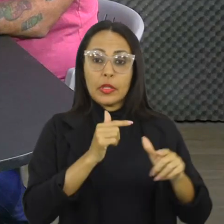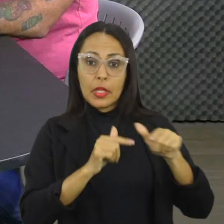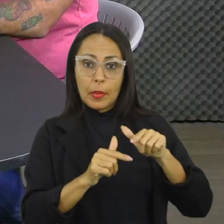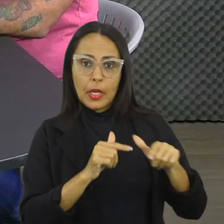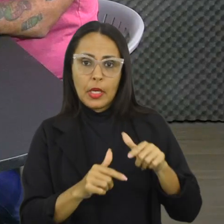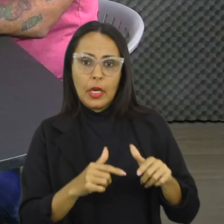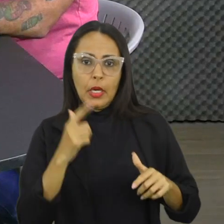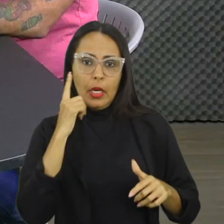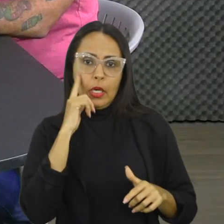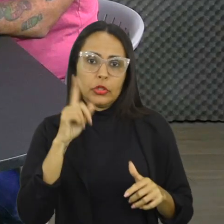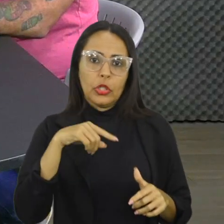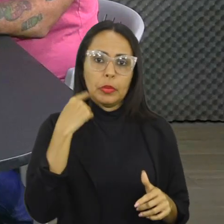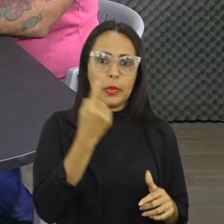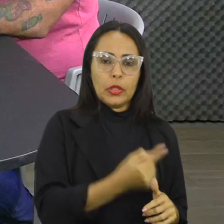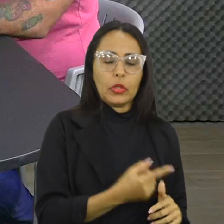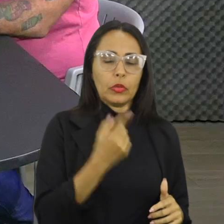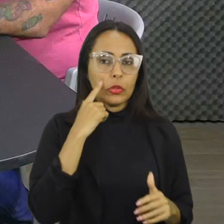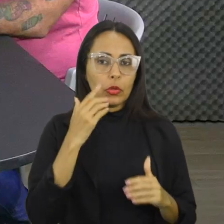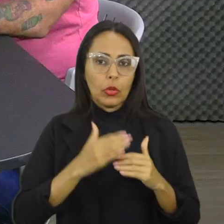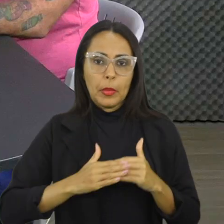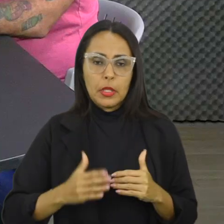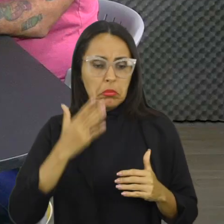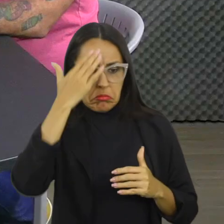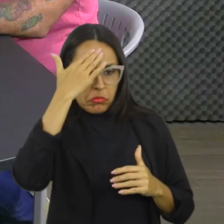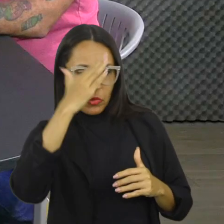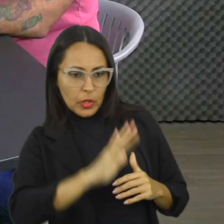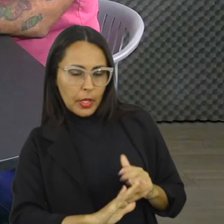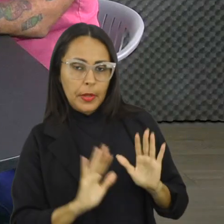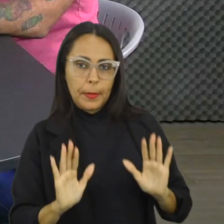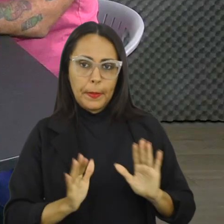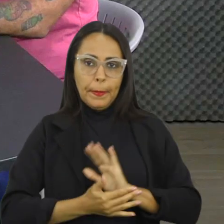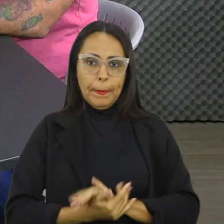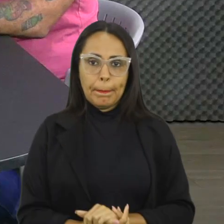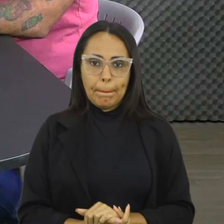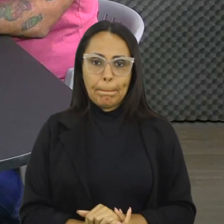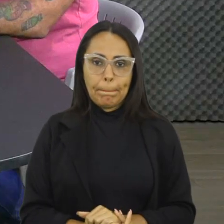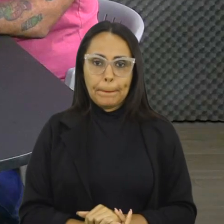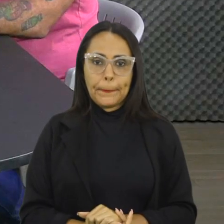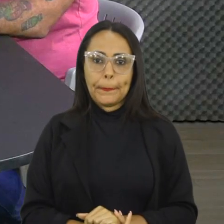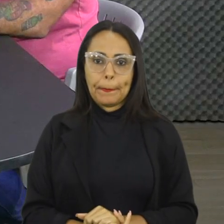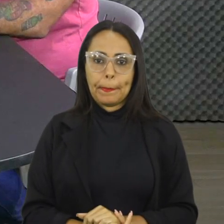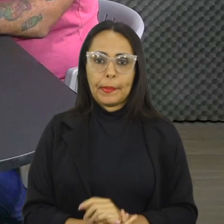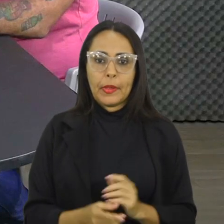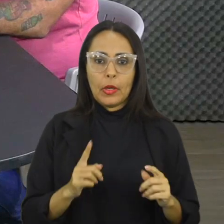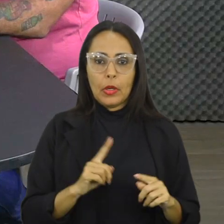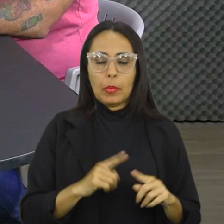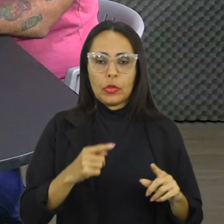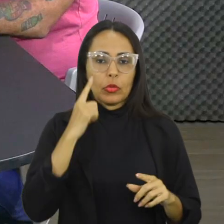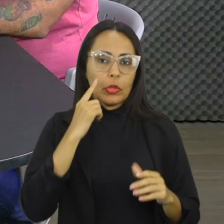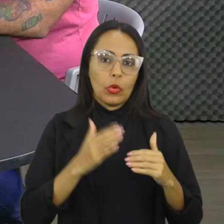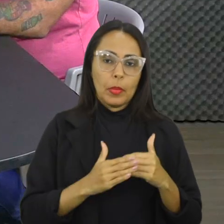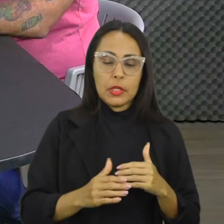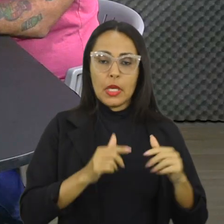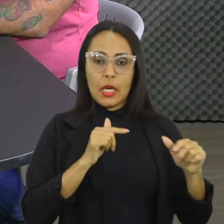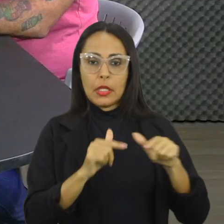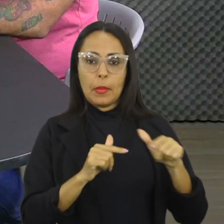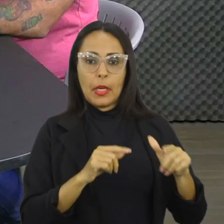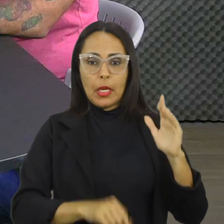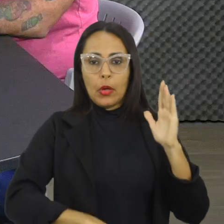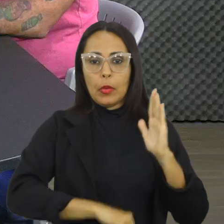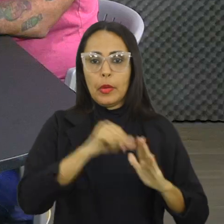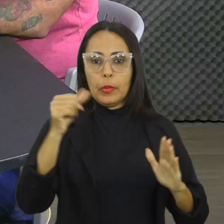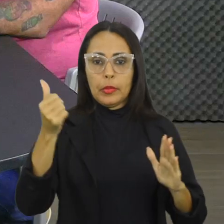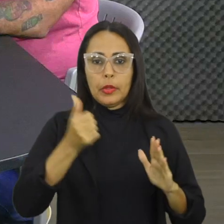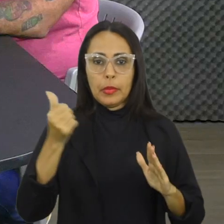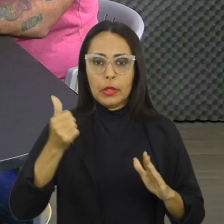E a gente meio que não conta. Quando é que eu comecei? Não sei. Eu realmente não sei. Mas quando eu comecei a trabalhar com o meu primeiro